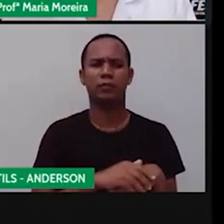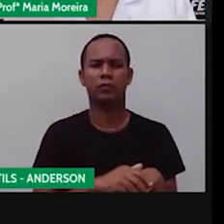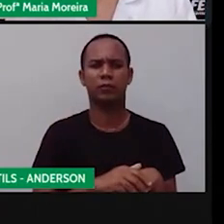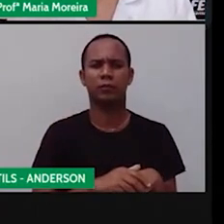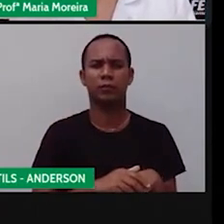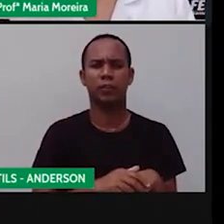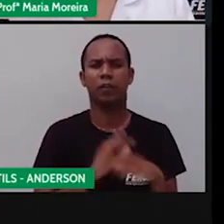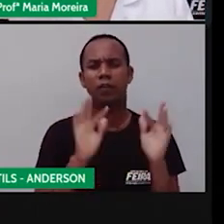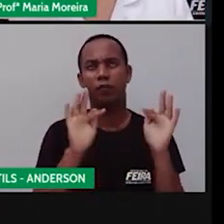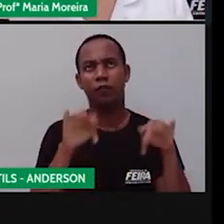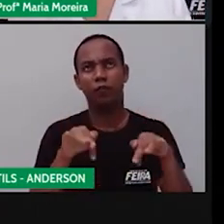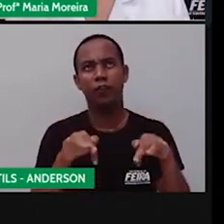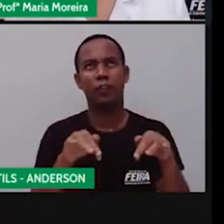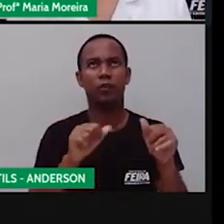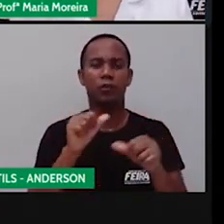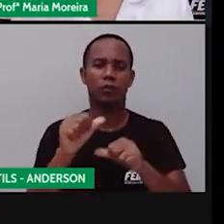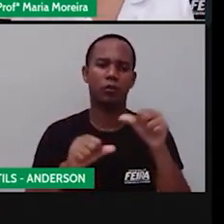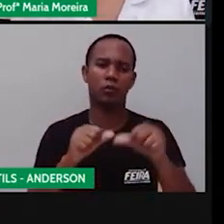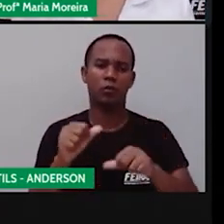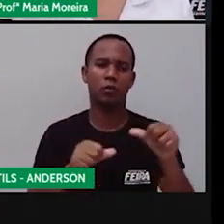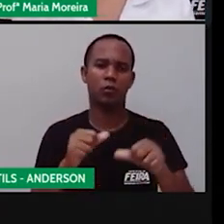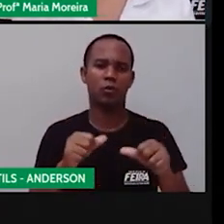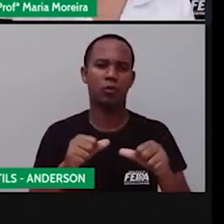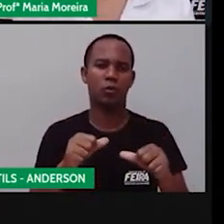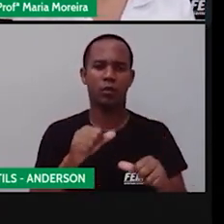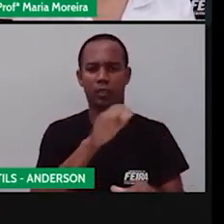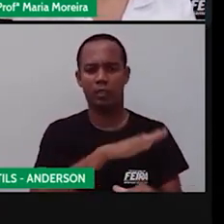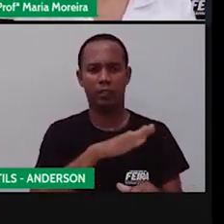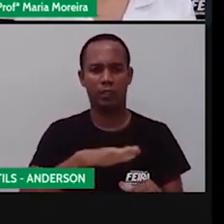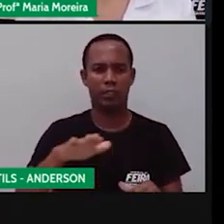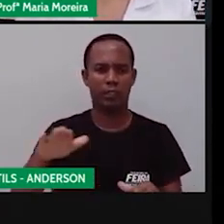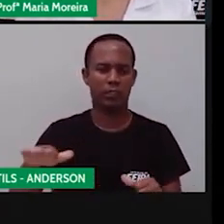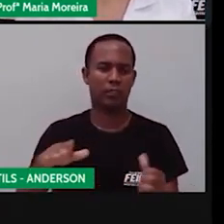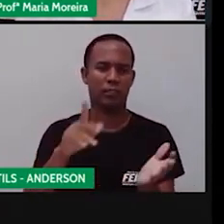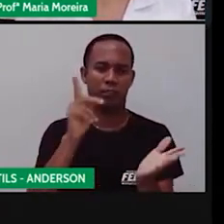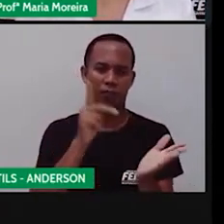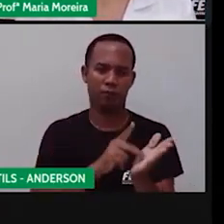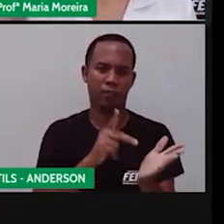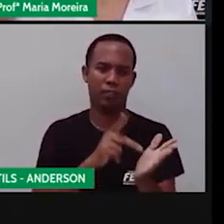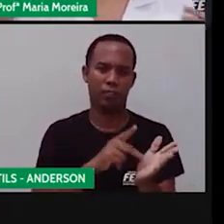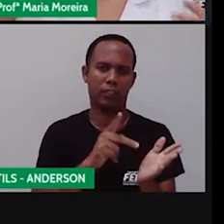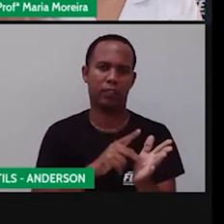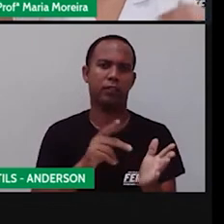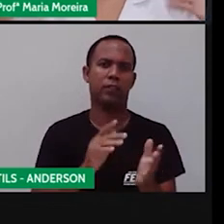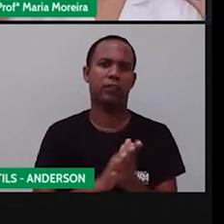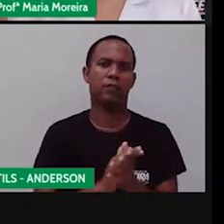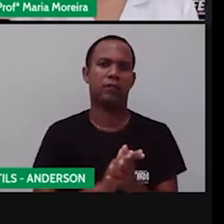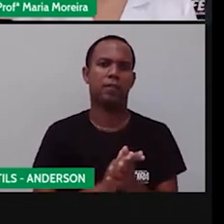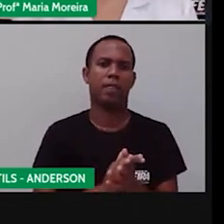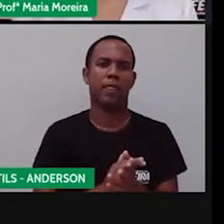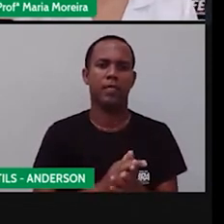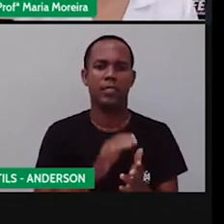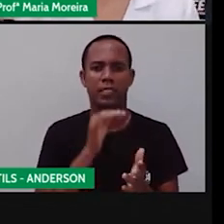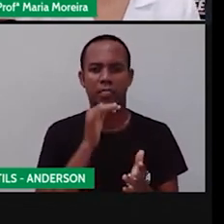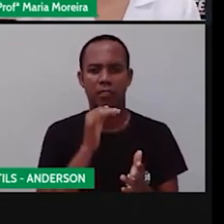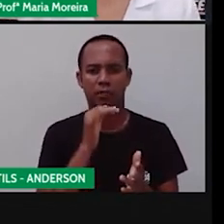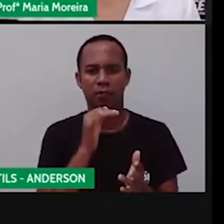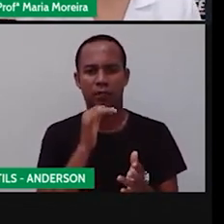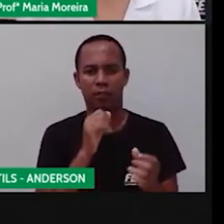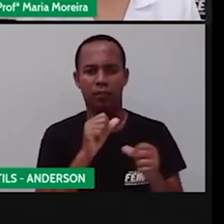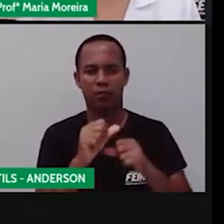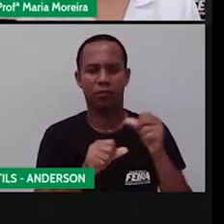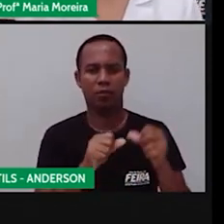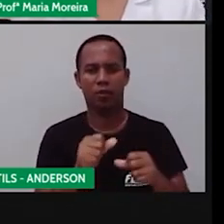Para que no final ele virasse o quê? Uma criança de verdade, não... Ele deixa de ser um boneco de madeira e passa a